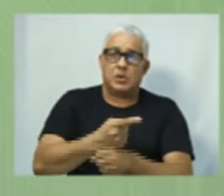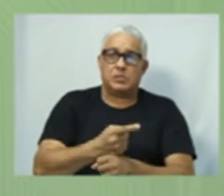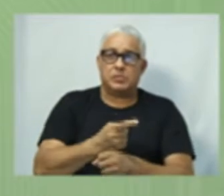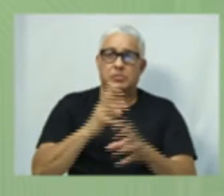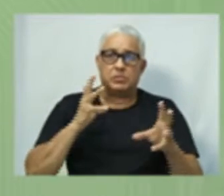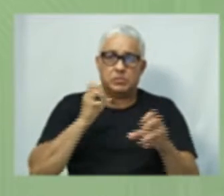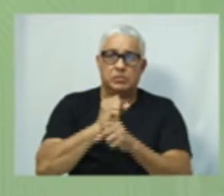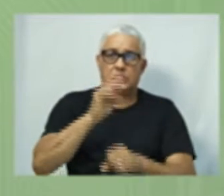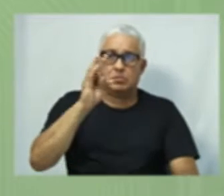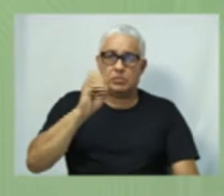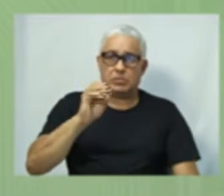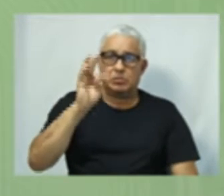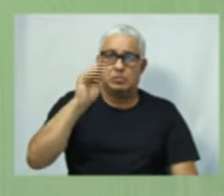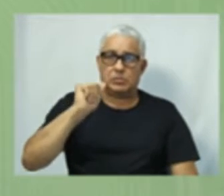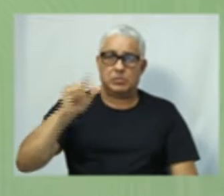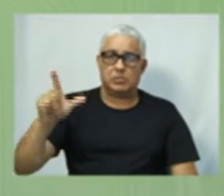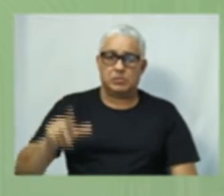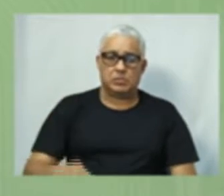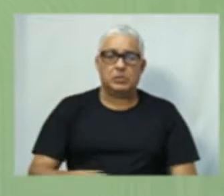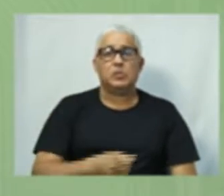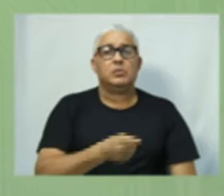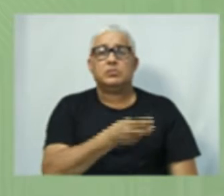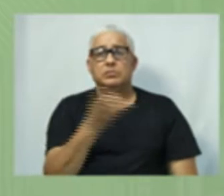no ano total do ano?